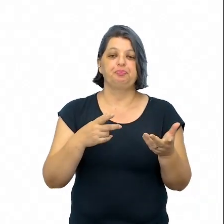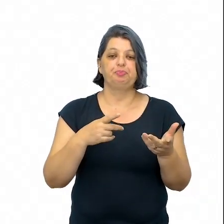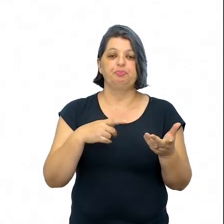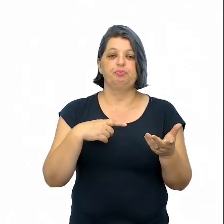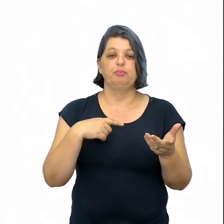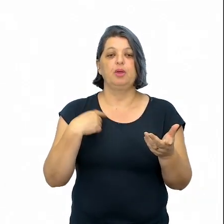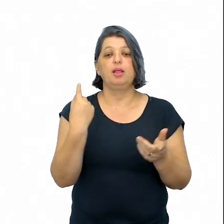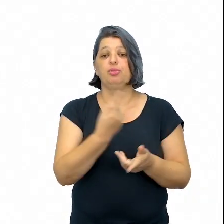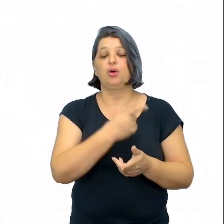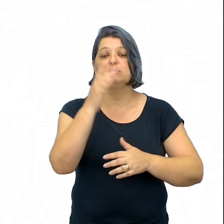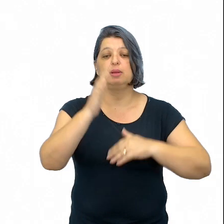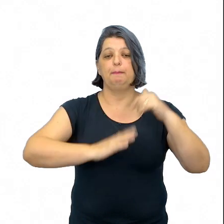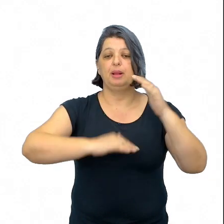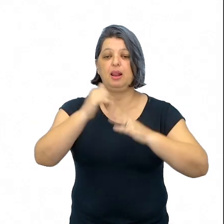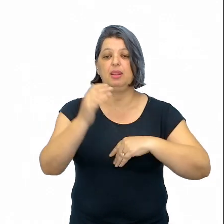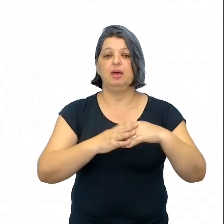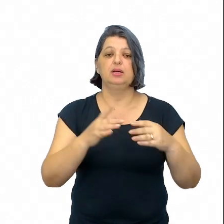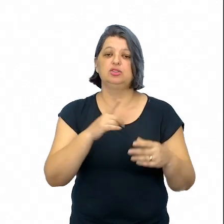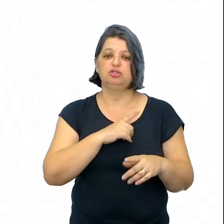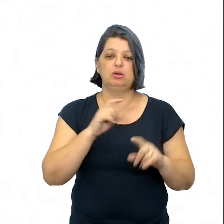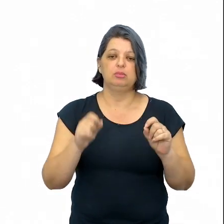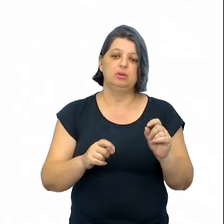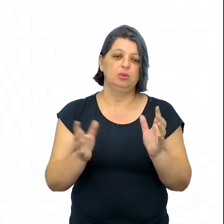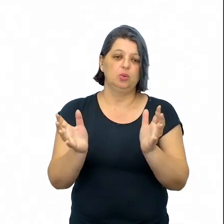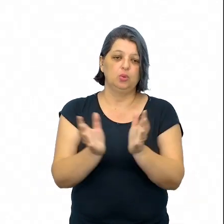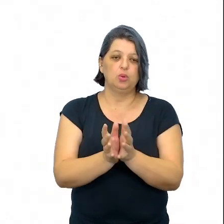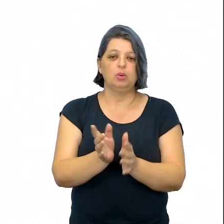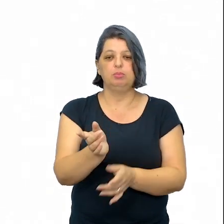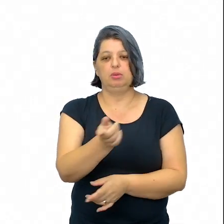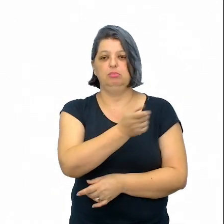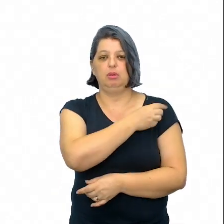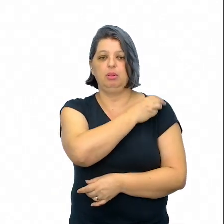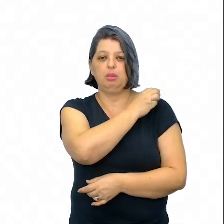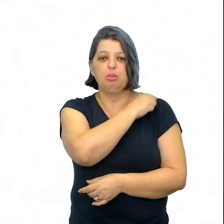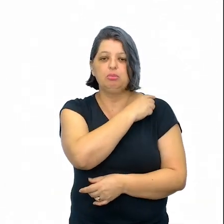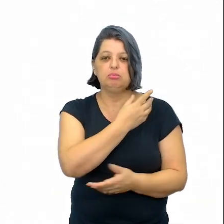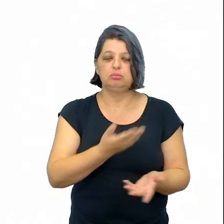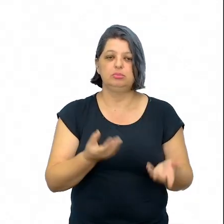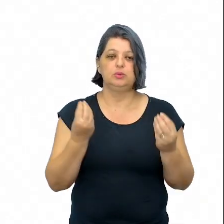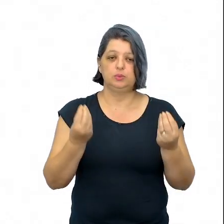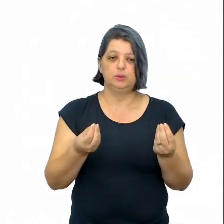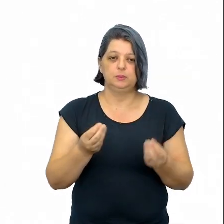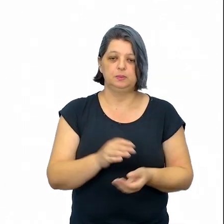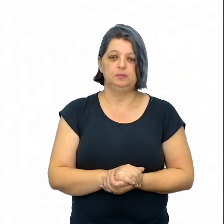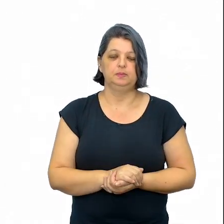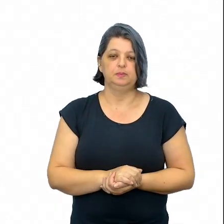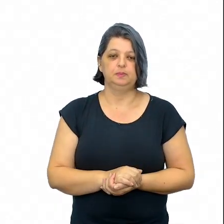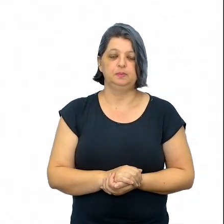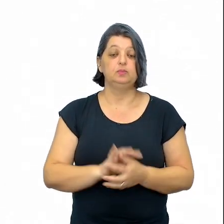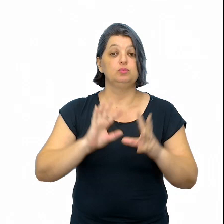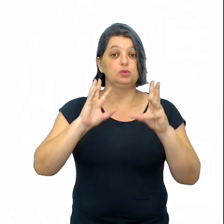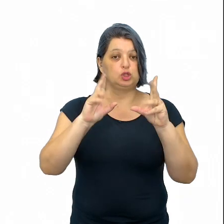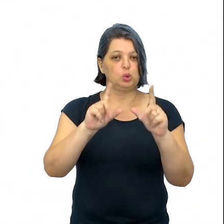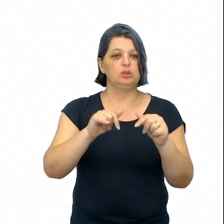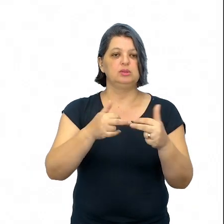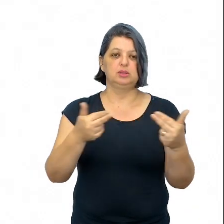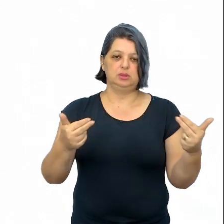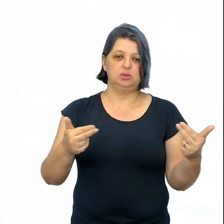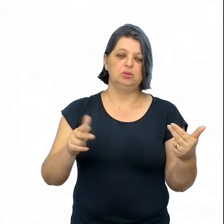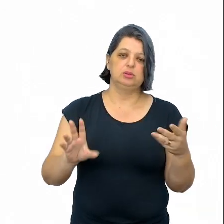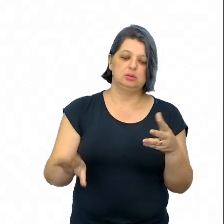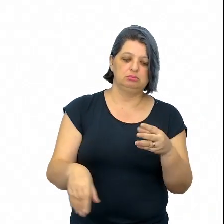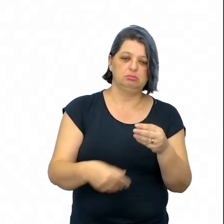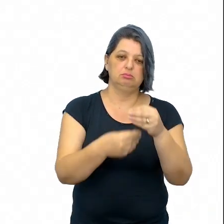nossas habilidades para aquele ano e série que nós estamos falando, tá? Então, tudo isso engloba essa